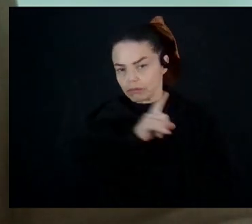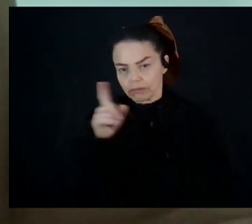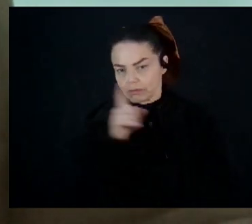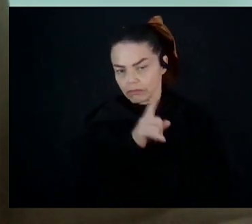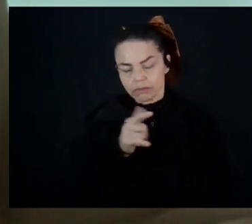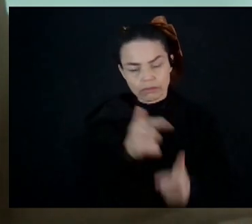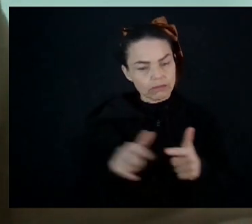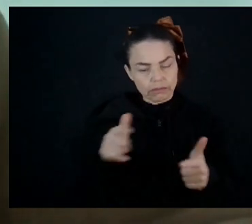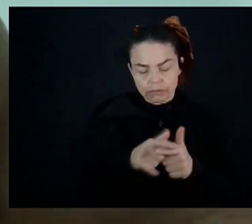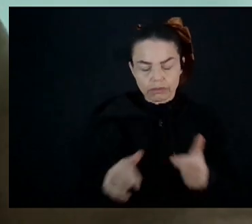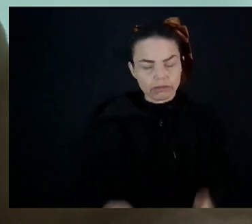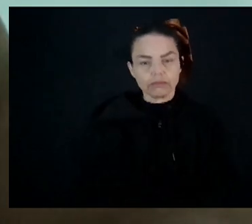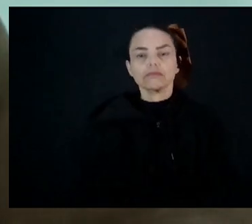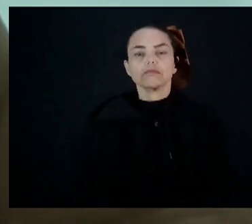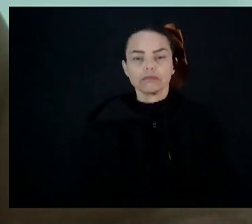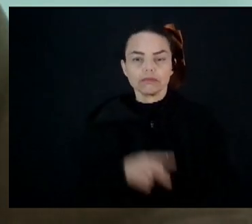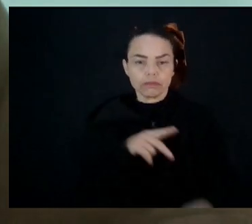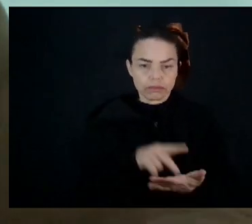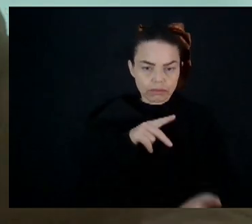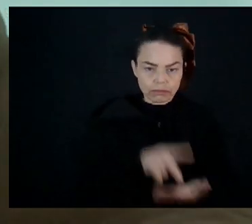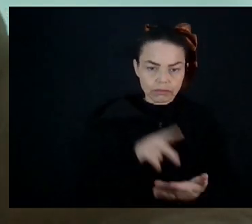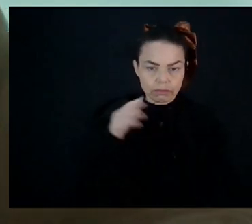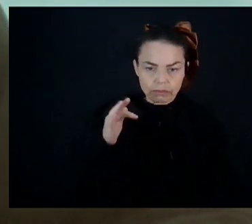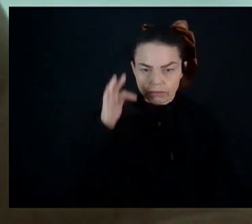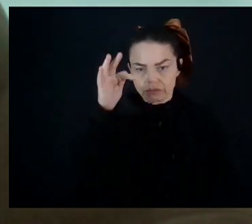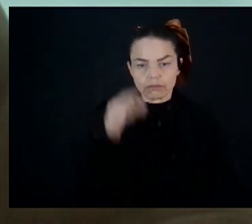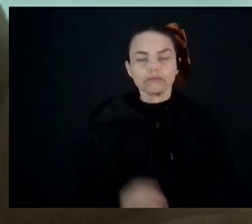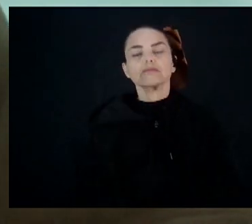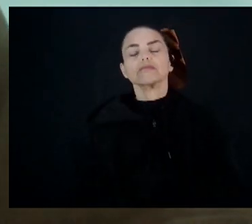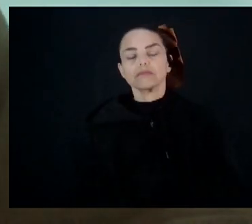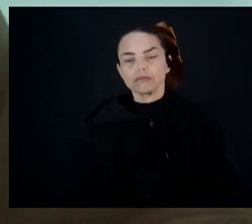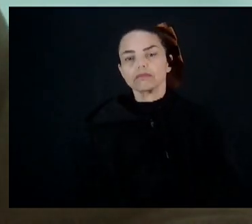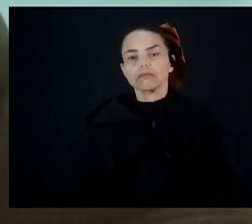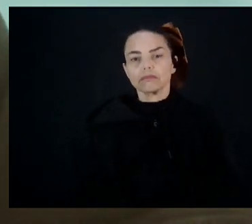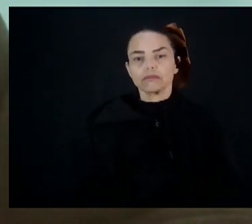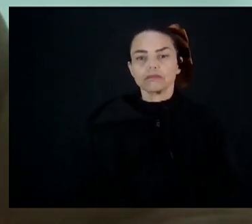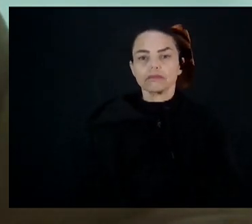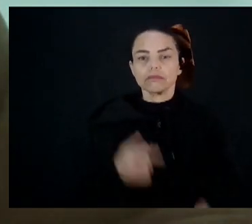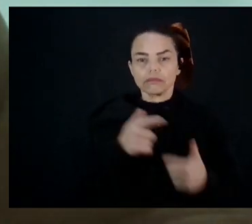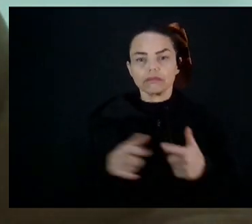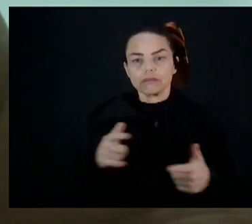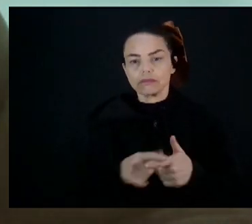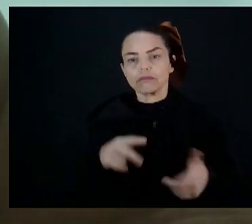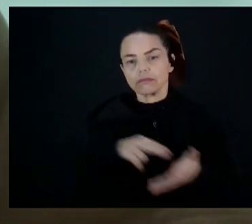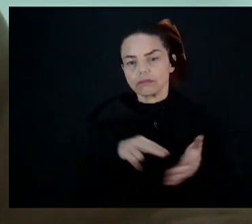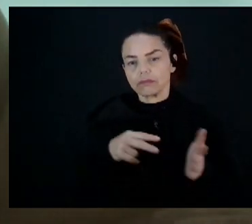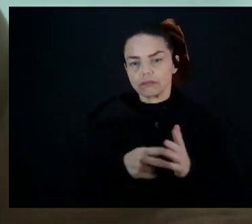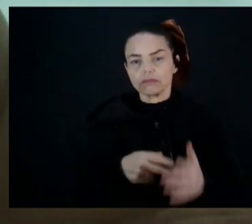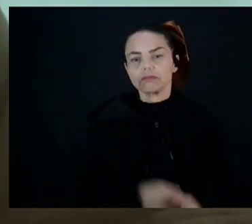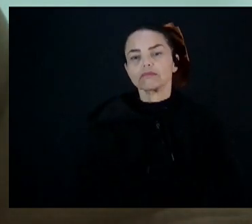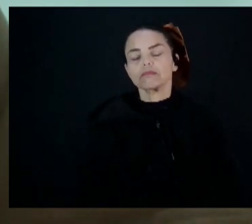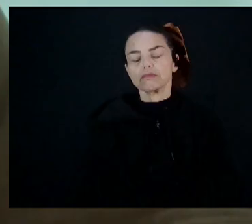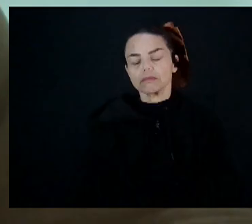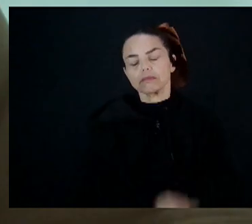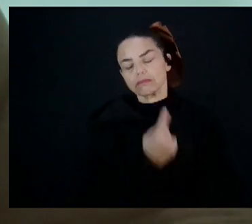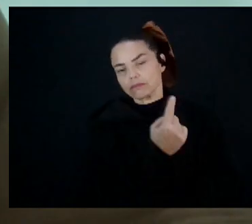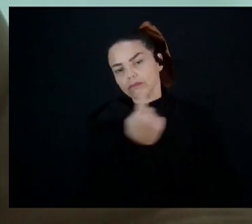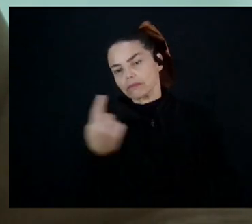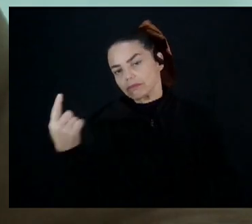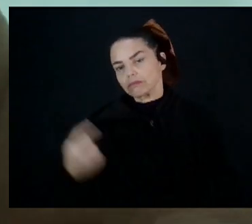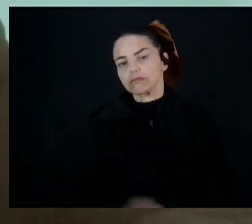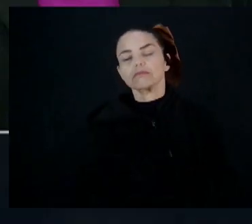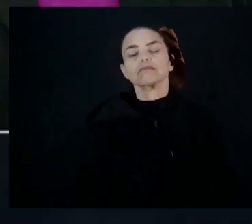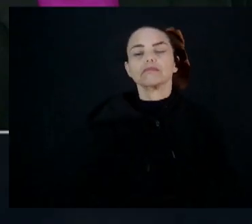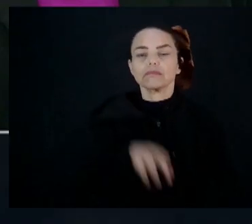tem outros que isso realmente no futuro pode trazer um problema que é significativo. Então individualizar é o que realmente vai fazer a